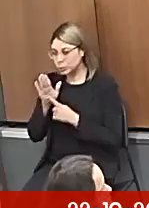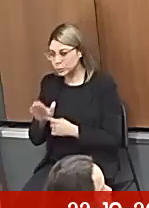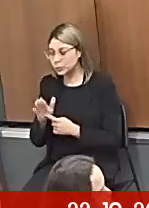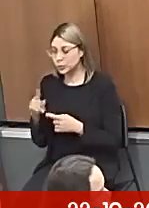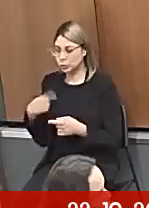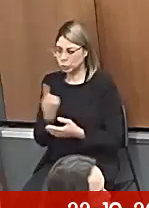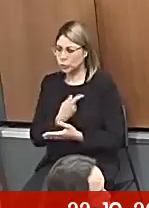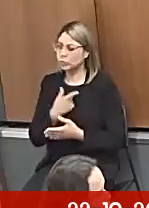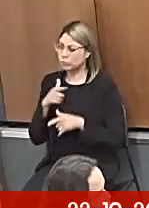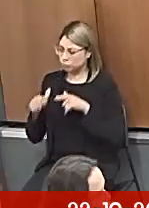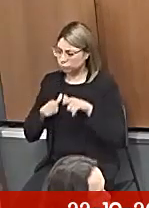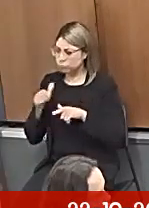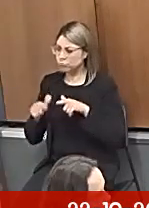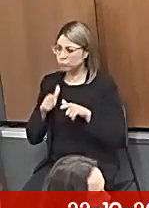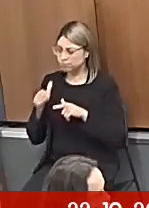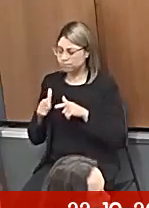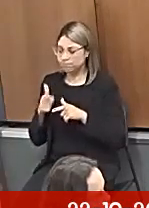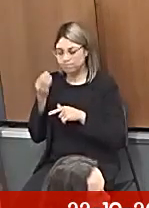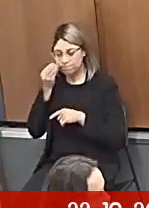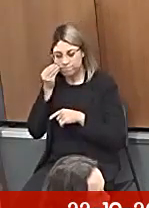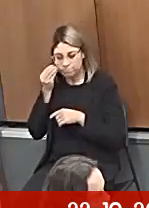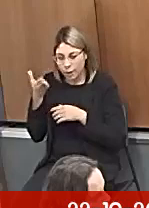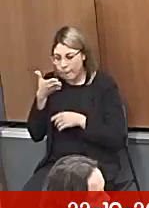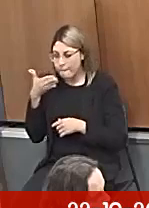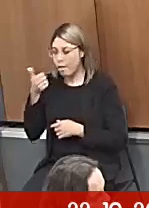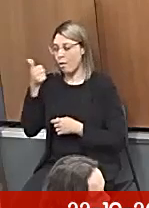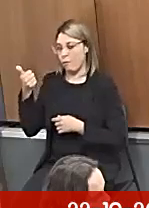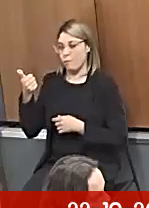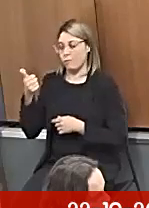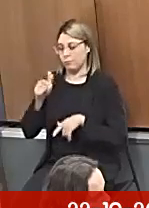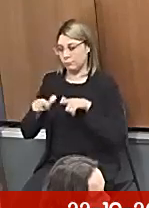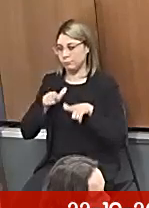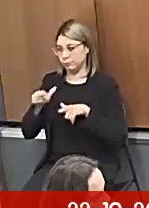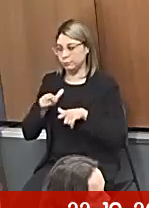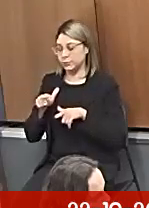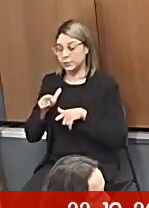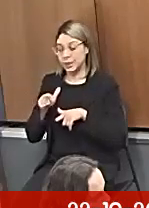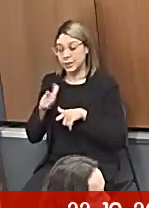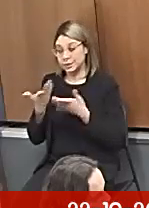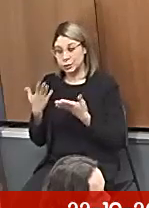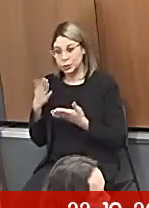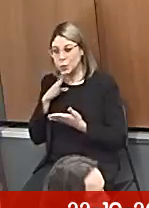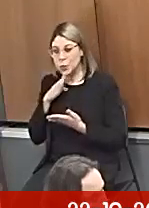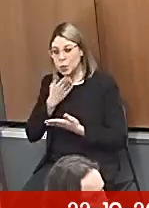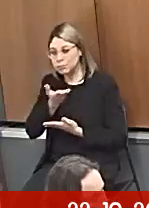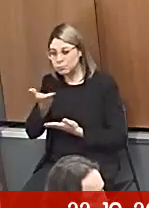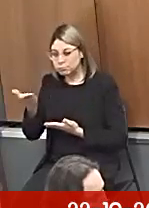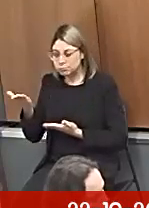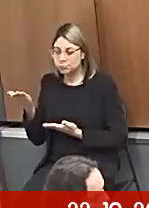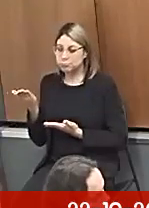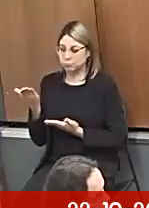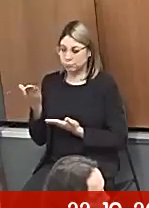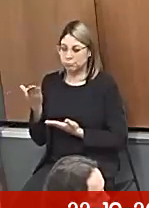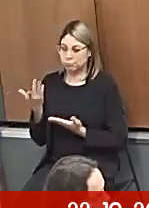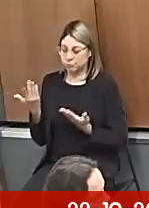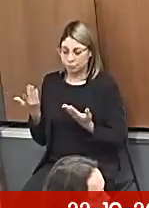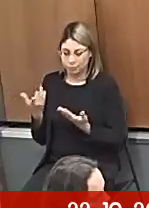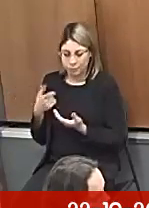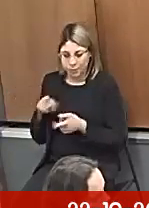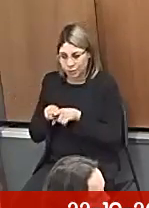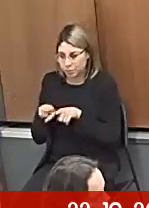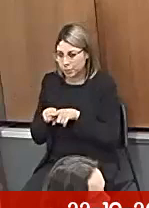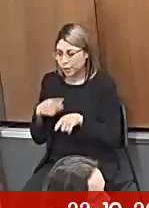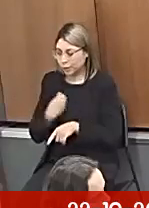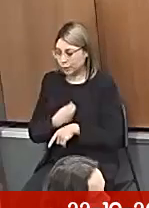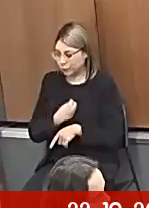demonstrar que nós temos feito o melhor que a gente pode. E, quando a gente conhece toda essa trajetória com a qual a gente passa,